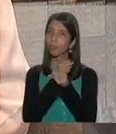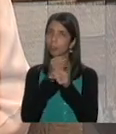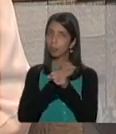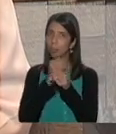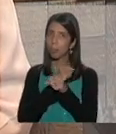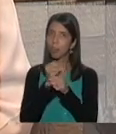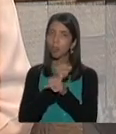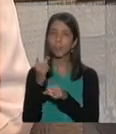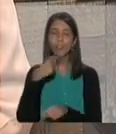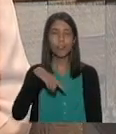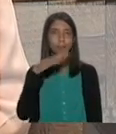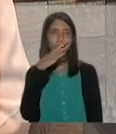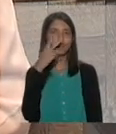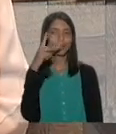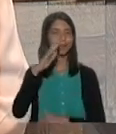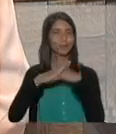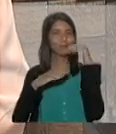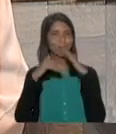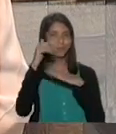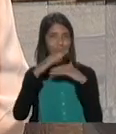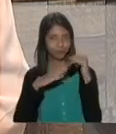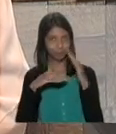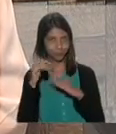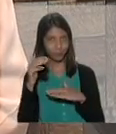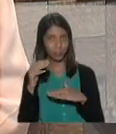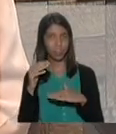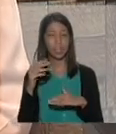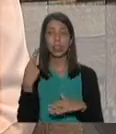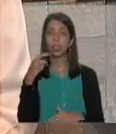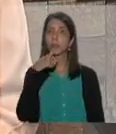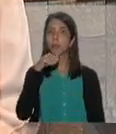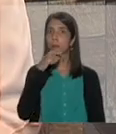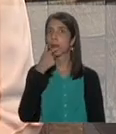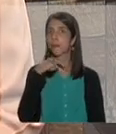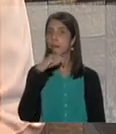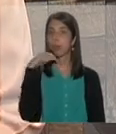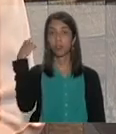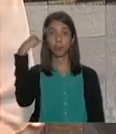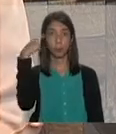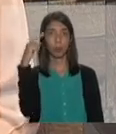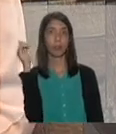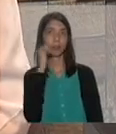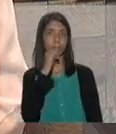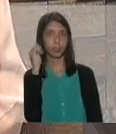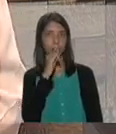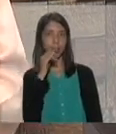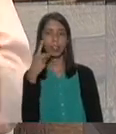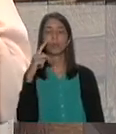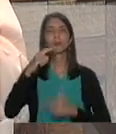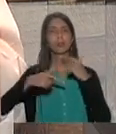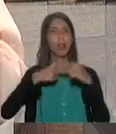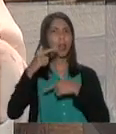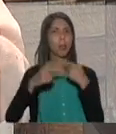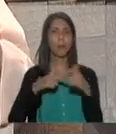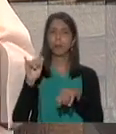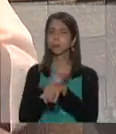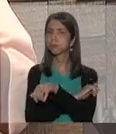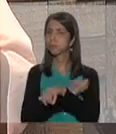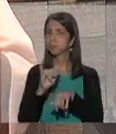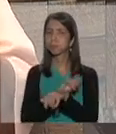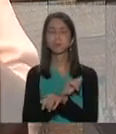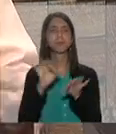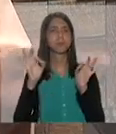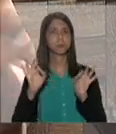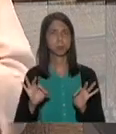mais de 50 anos, ele nos encanta com o seu talento e com a sua competência. É filho de espanhol com italiano. Sua carreira é tão versátil